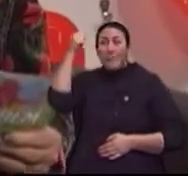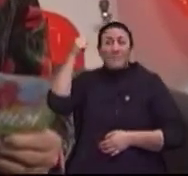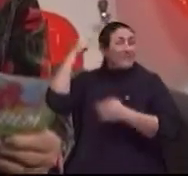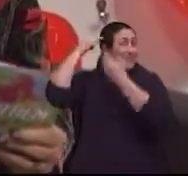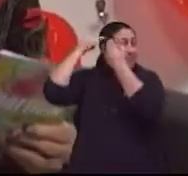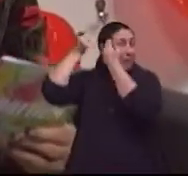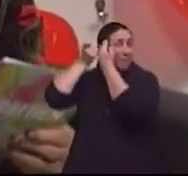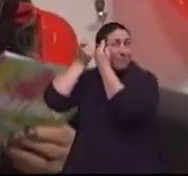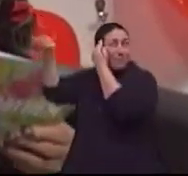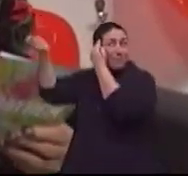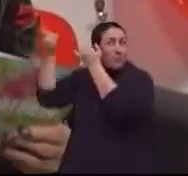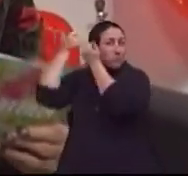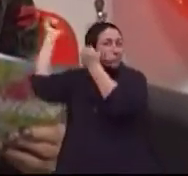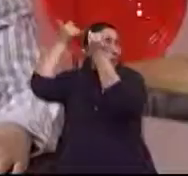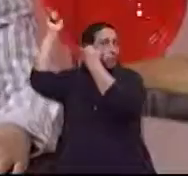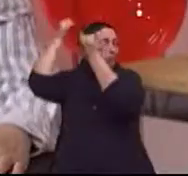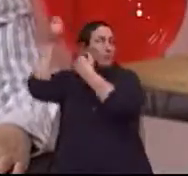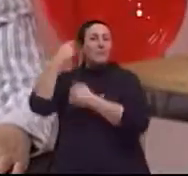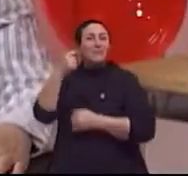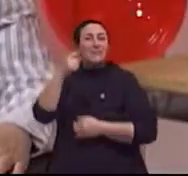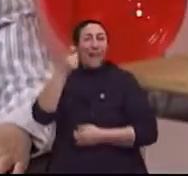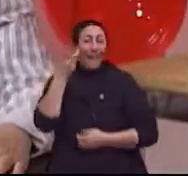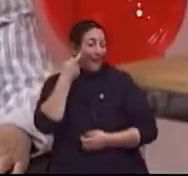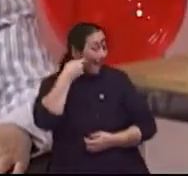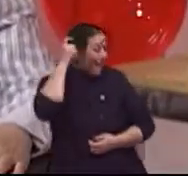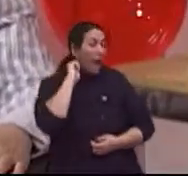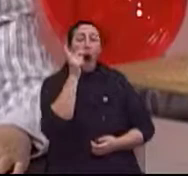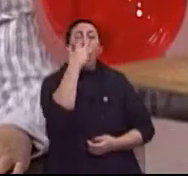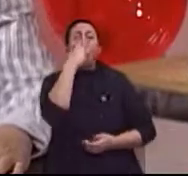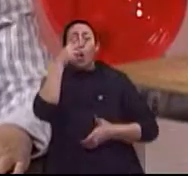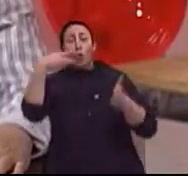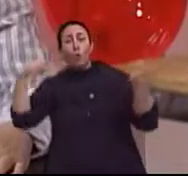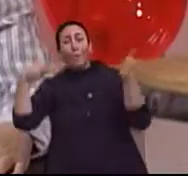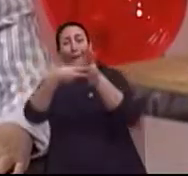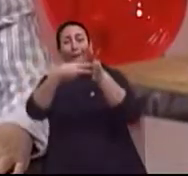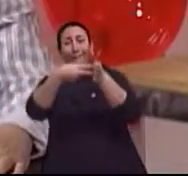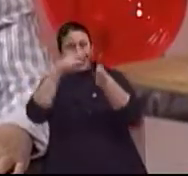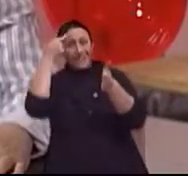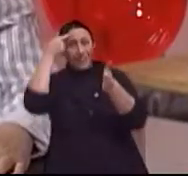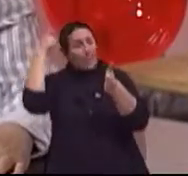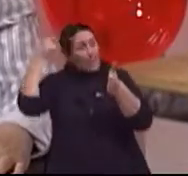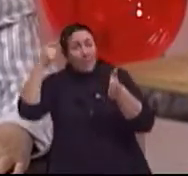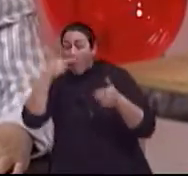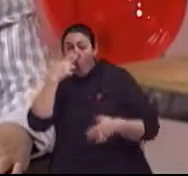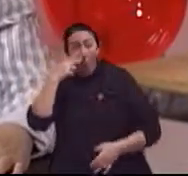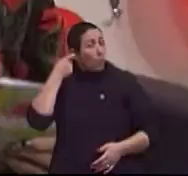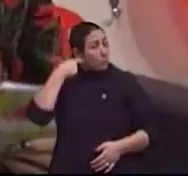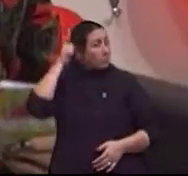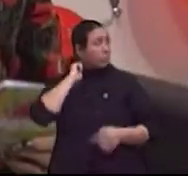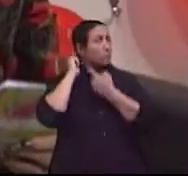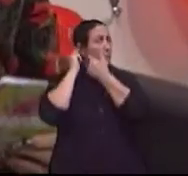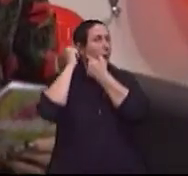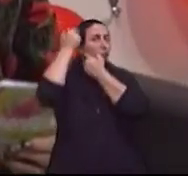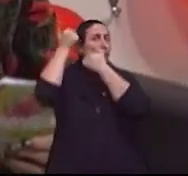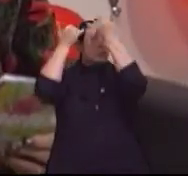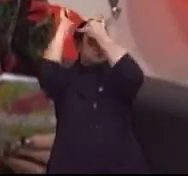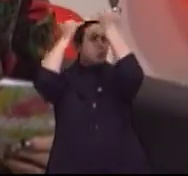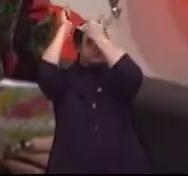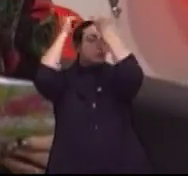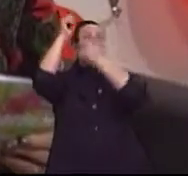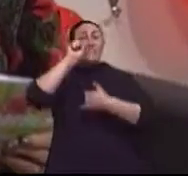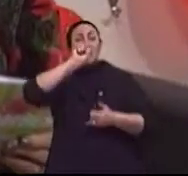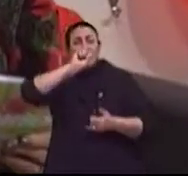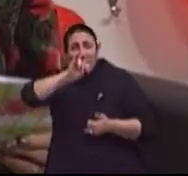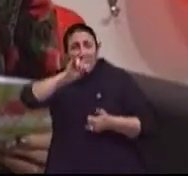Te pluga, que nem diz, é, a gente dizia quando era jovem, né? Te pluga, fulano. Tem que se plugar, ó, com todo o humor, que o humor tem que fazer parte da